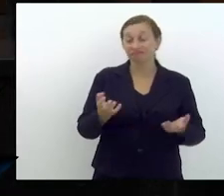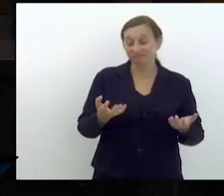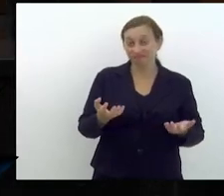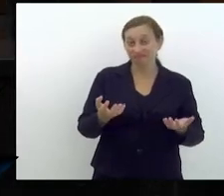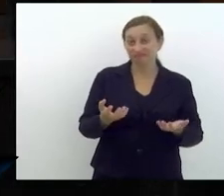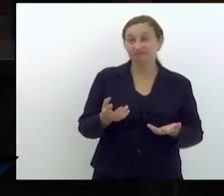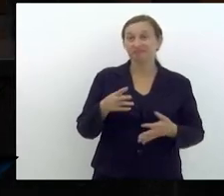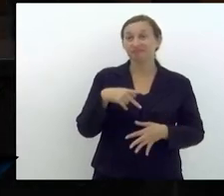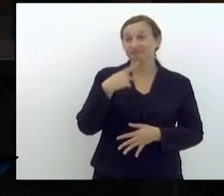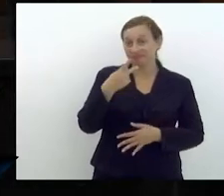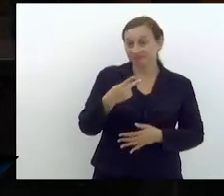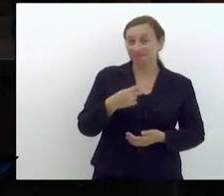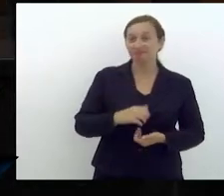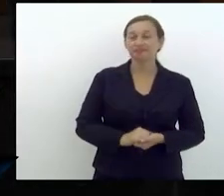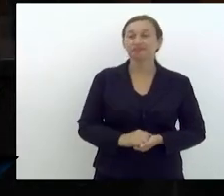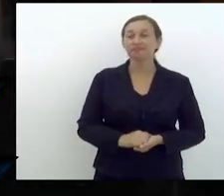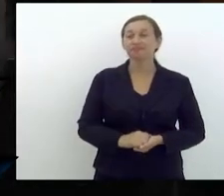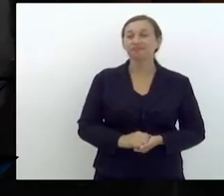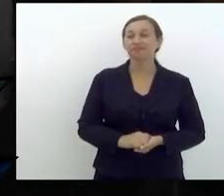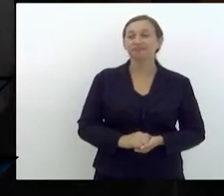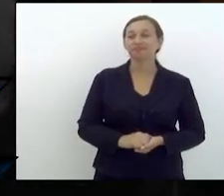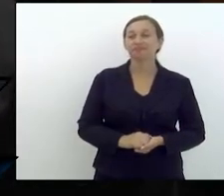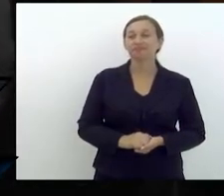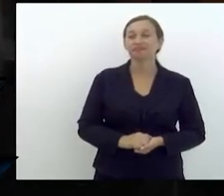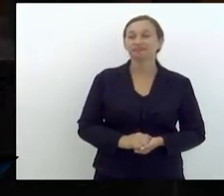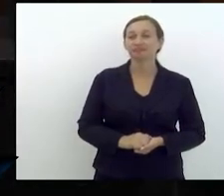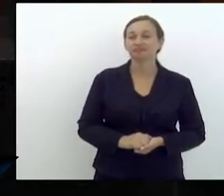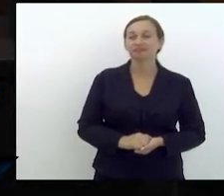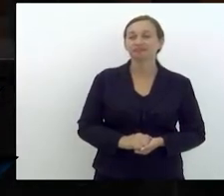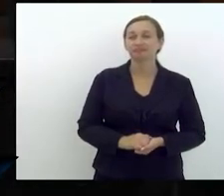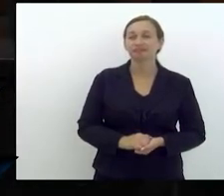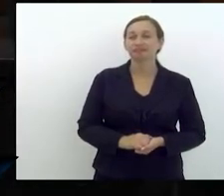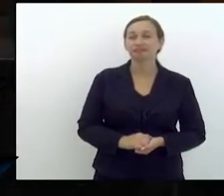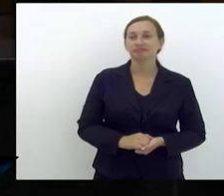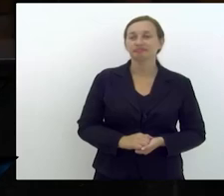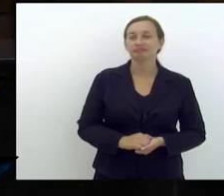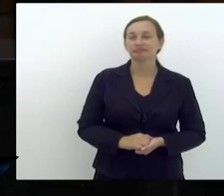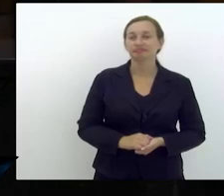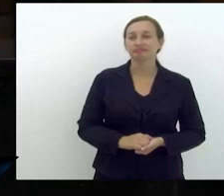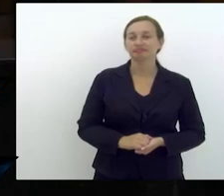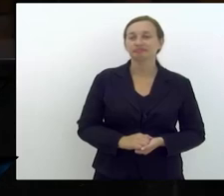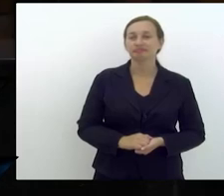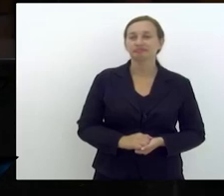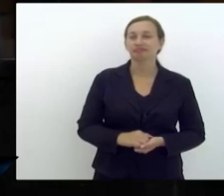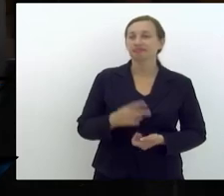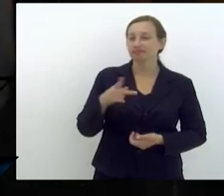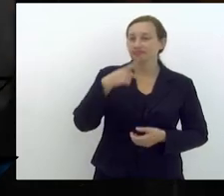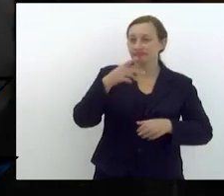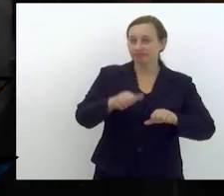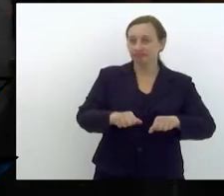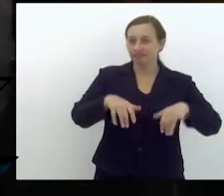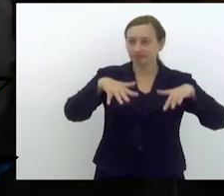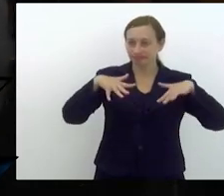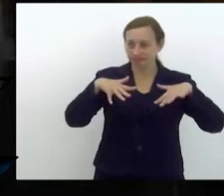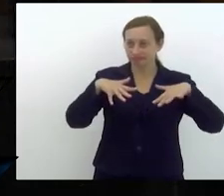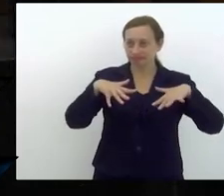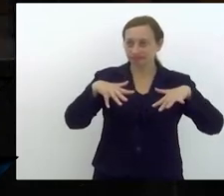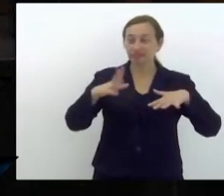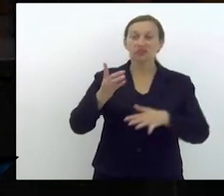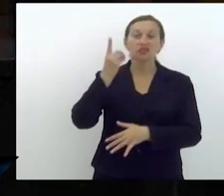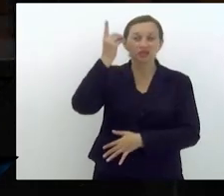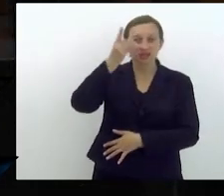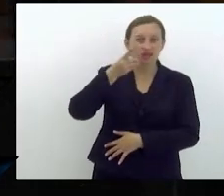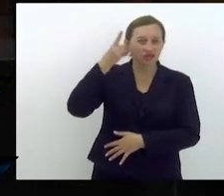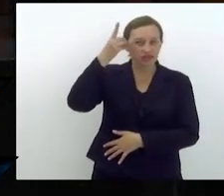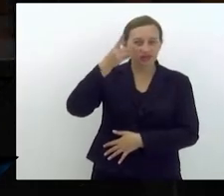reafirmar o que disse ainda há pouco em plenário ao